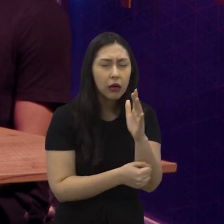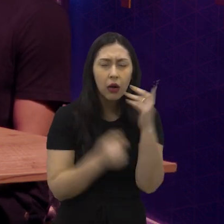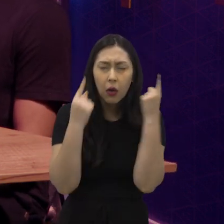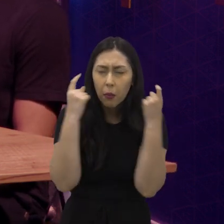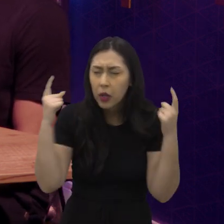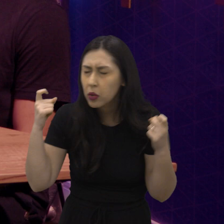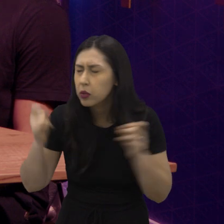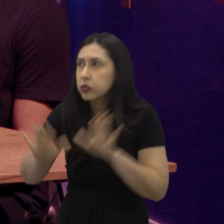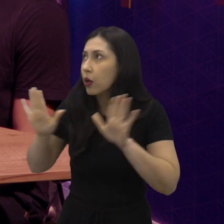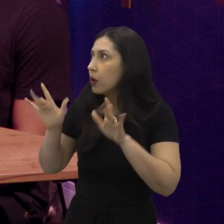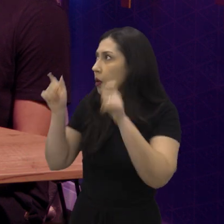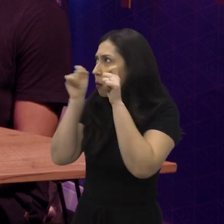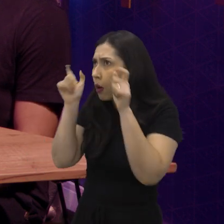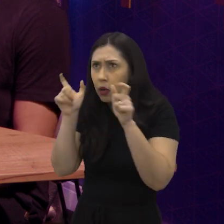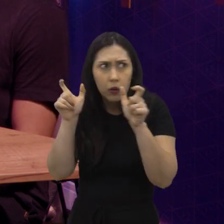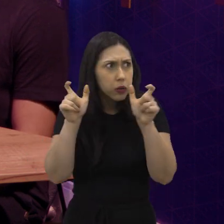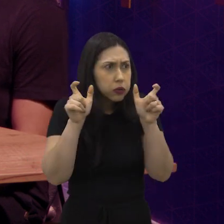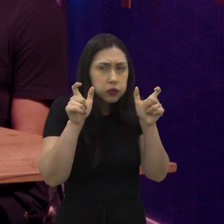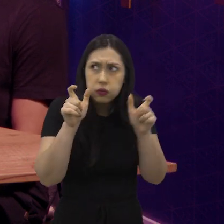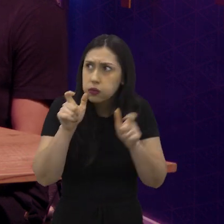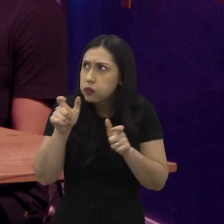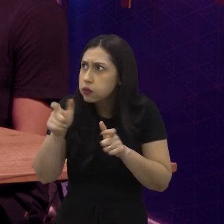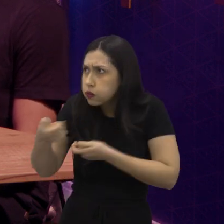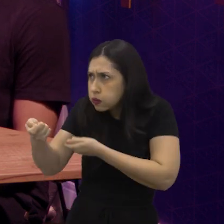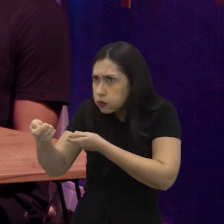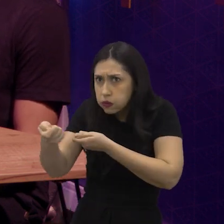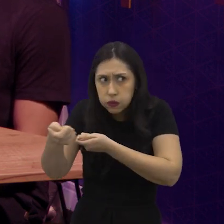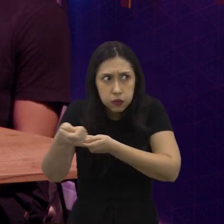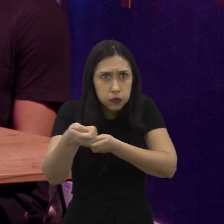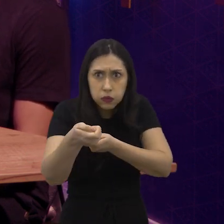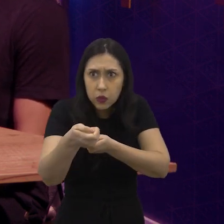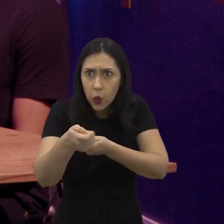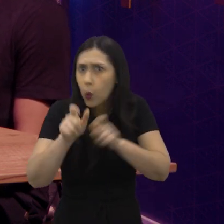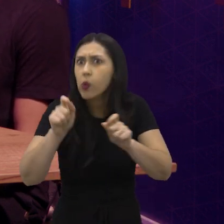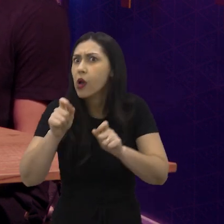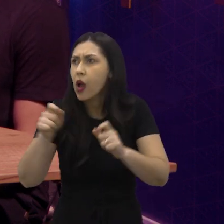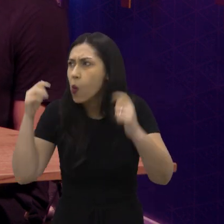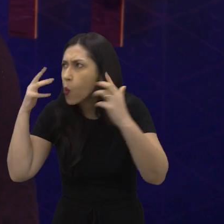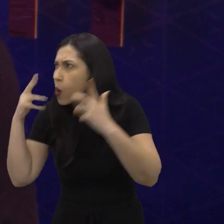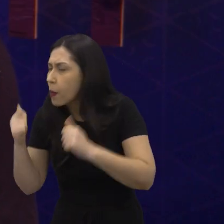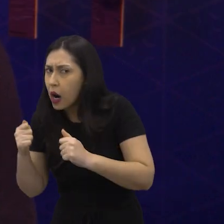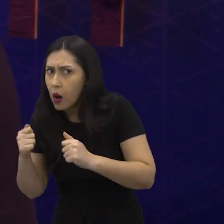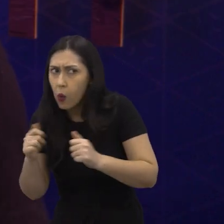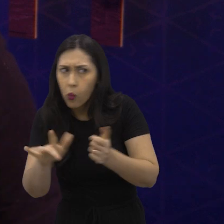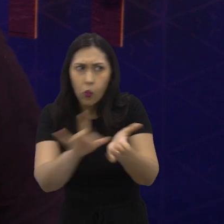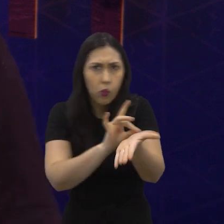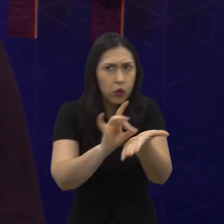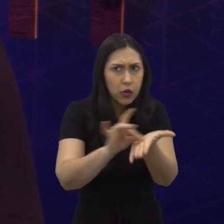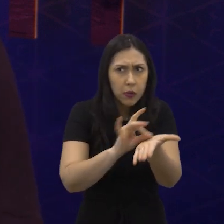chegando? É um bicho, é um outro grupo, o que tá acontecendo?